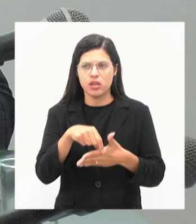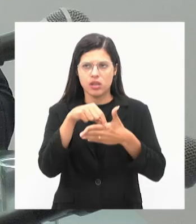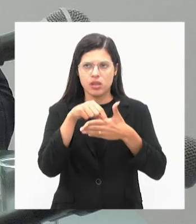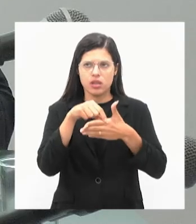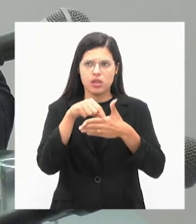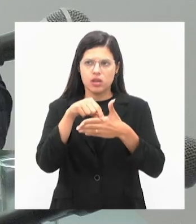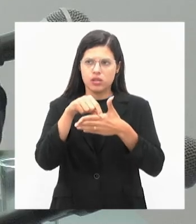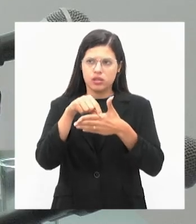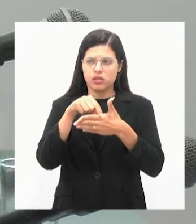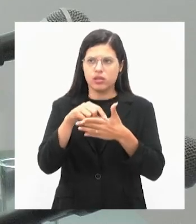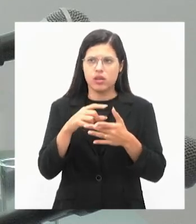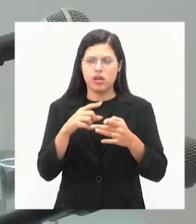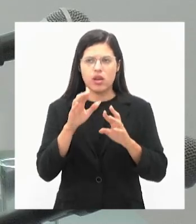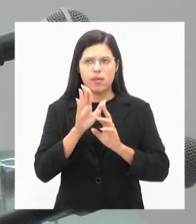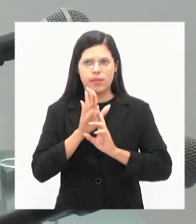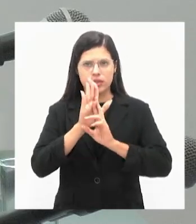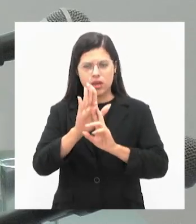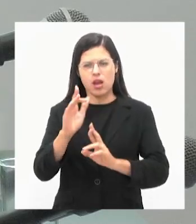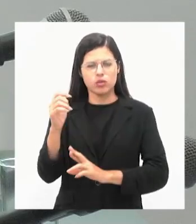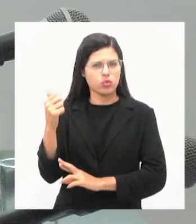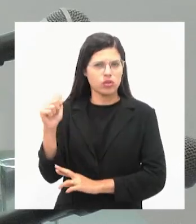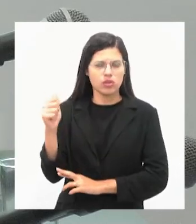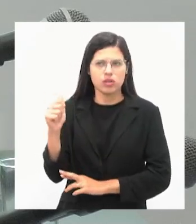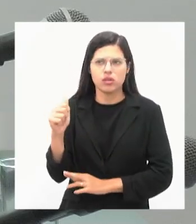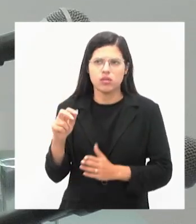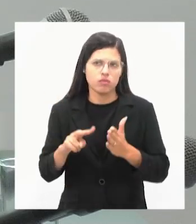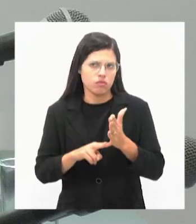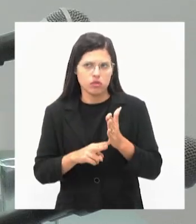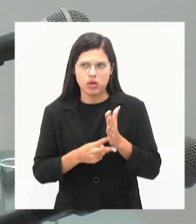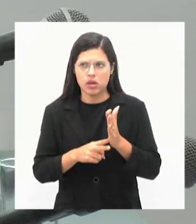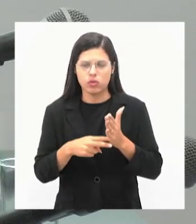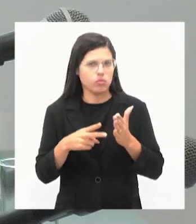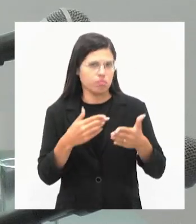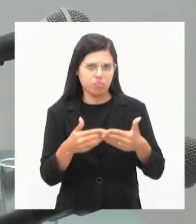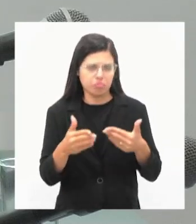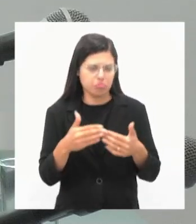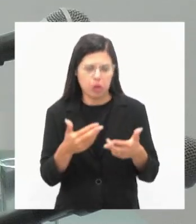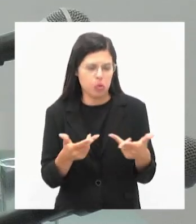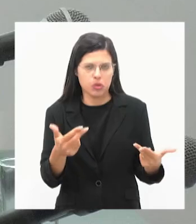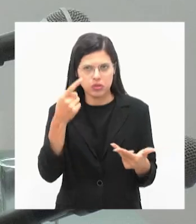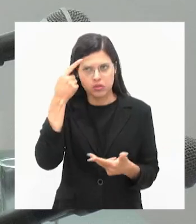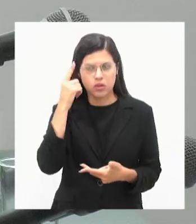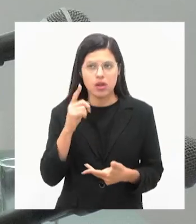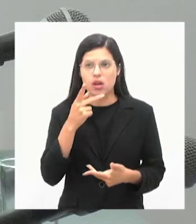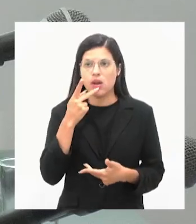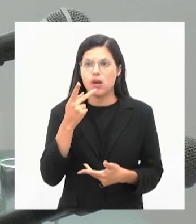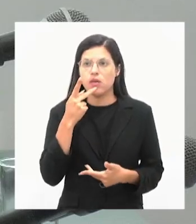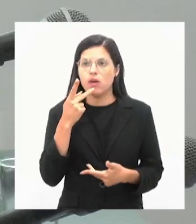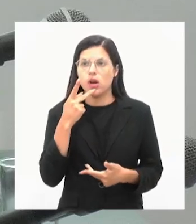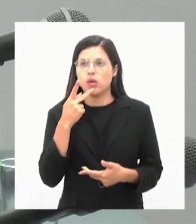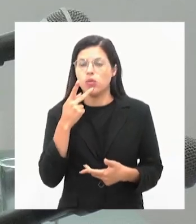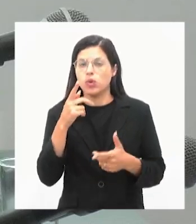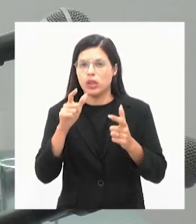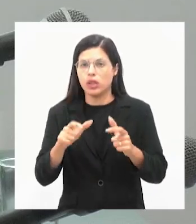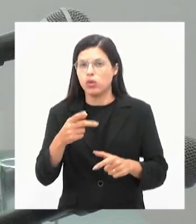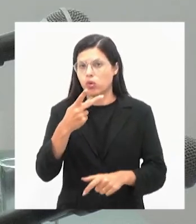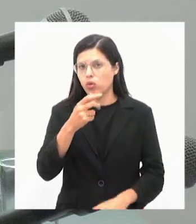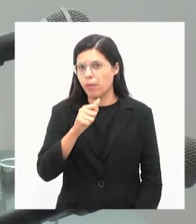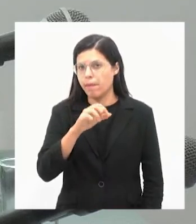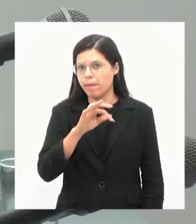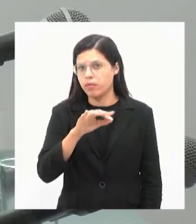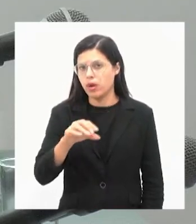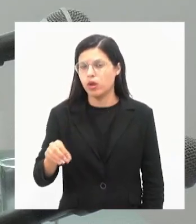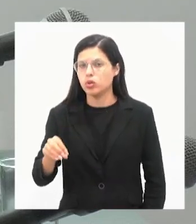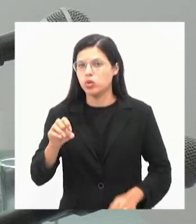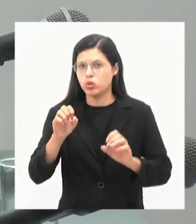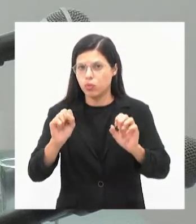tem alguma representação de associação, um sindicato, alguma coisa deles. E ele falou em alto e bom som dentro do pátio. Os motoboys,